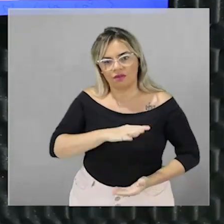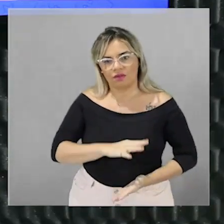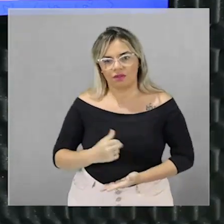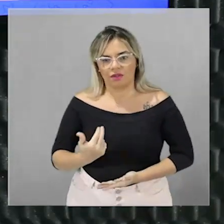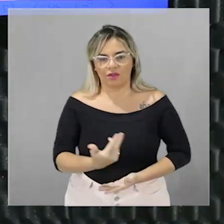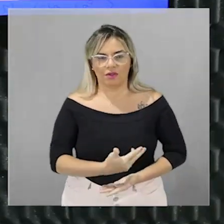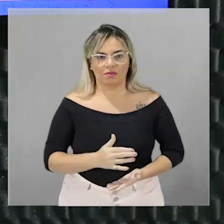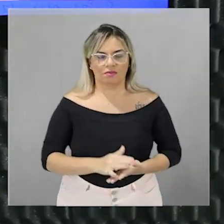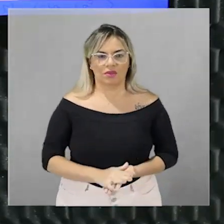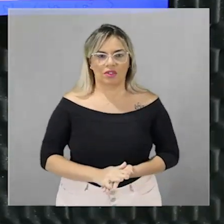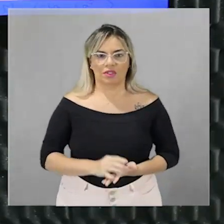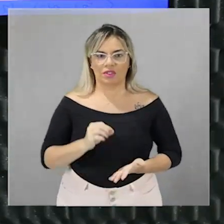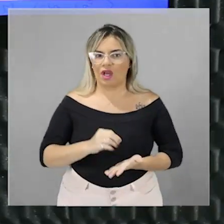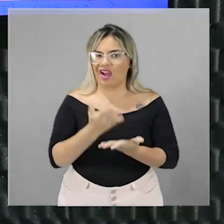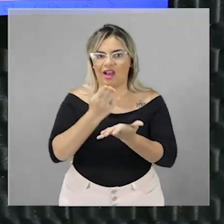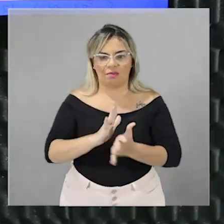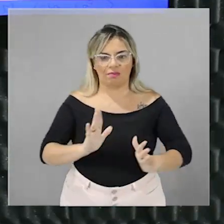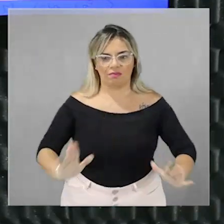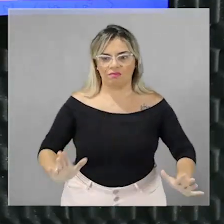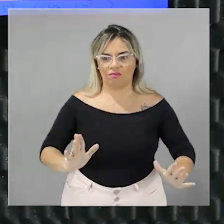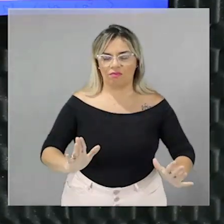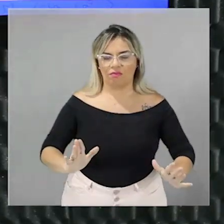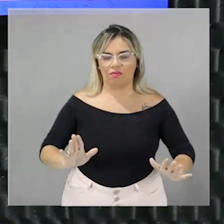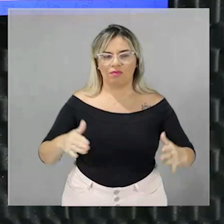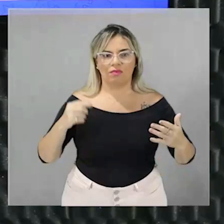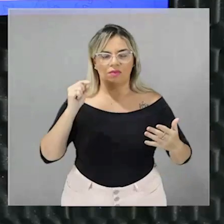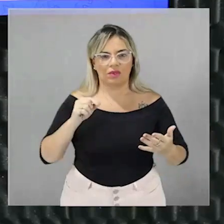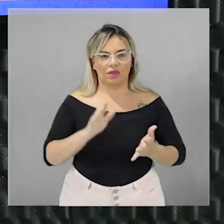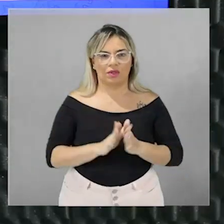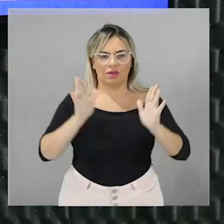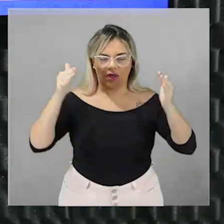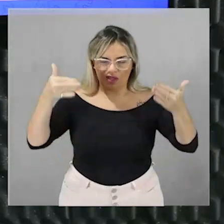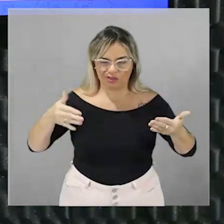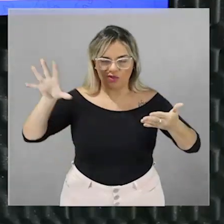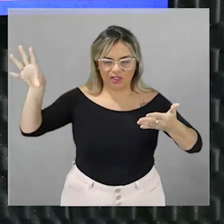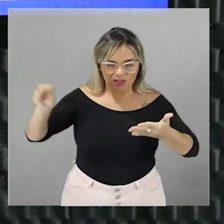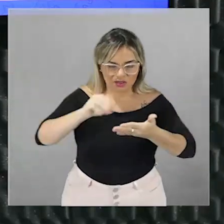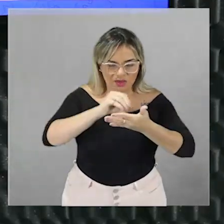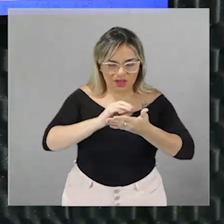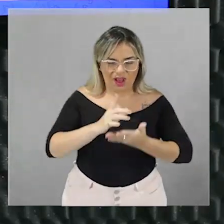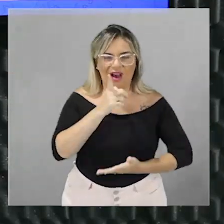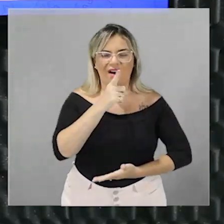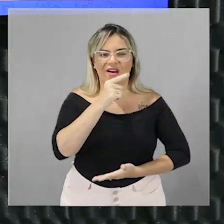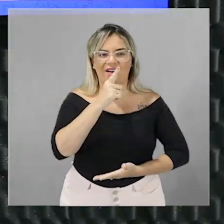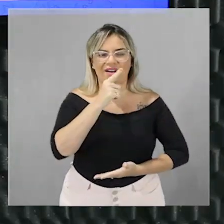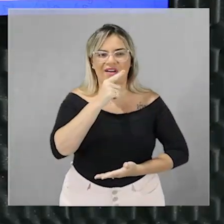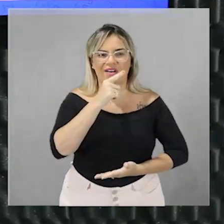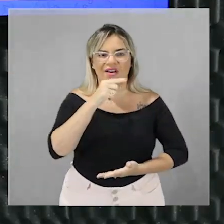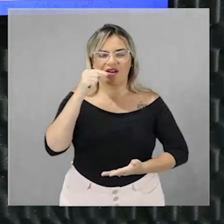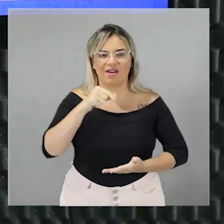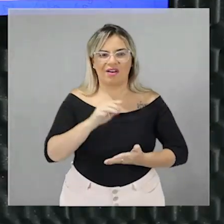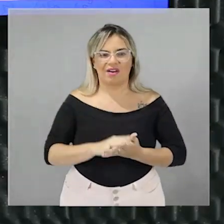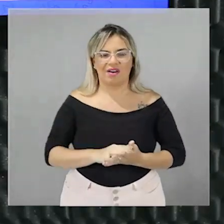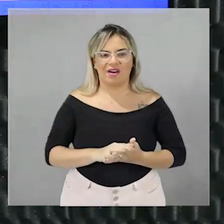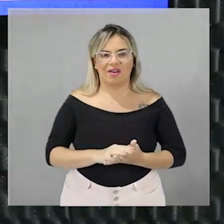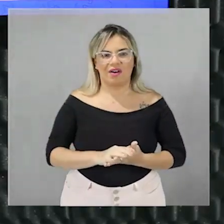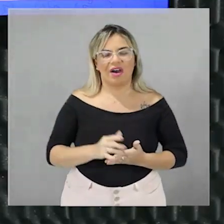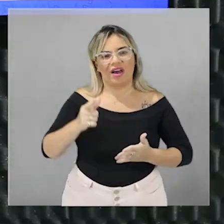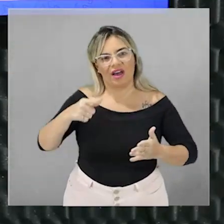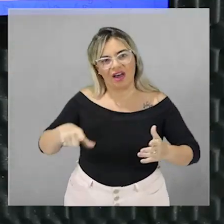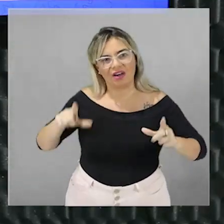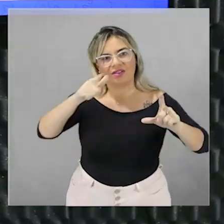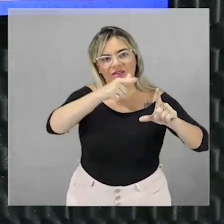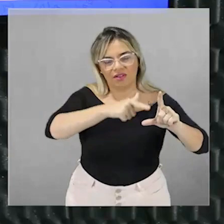sobrevivência, está se esgotando. A água, tá? Muita atenção, anota isso. A água é uma fonte